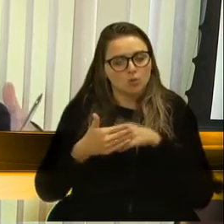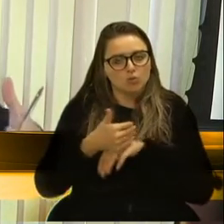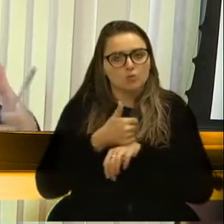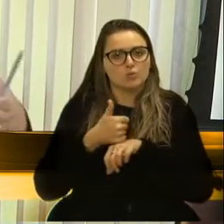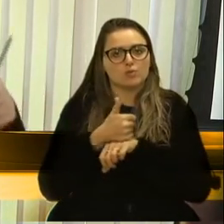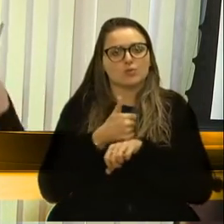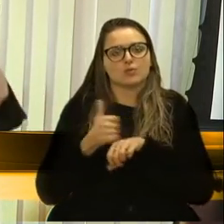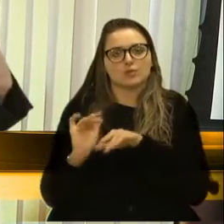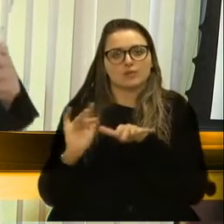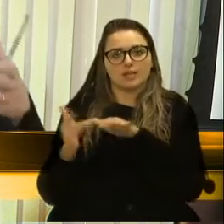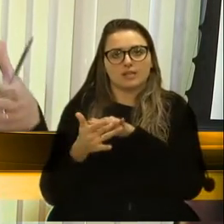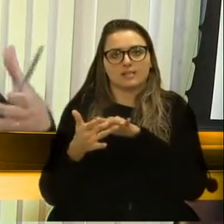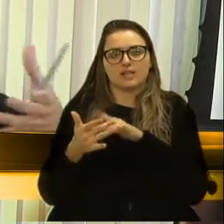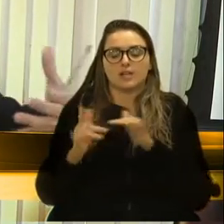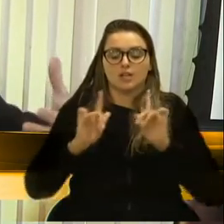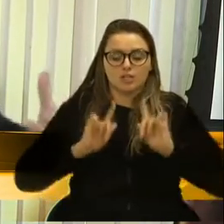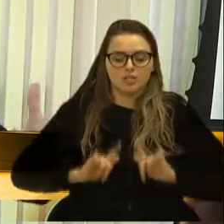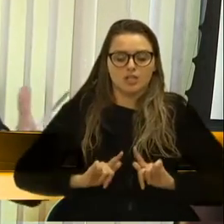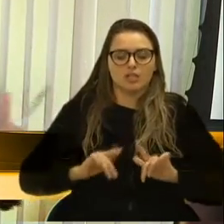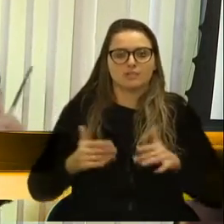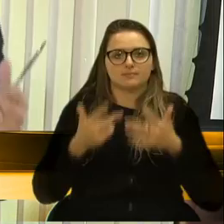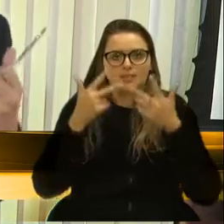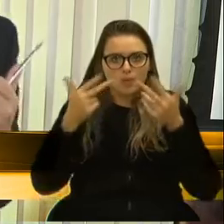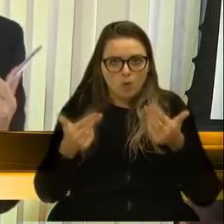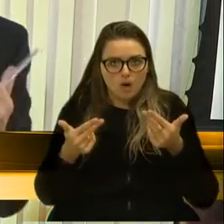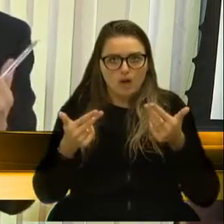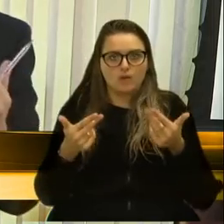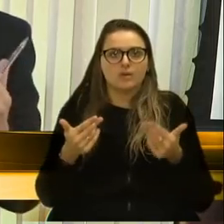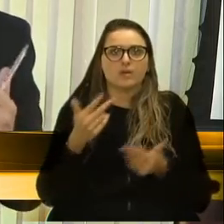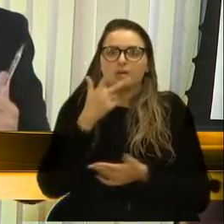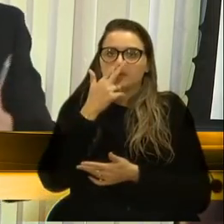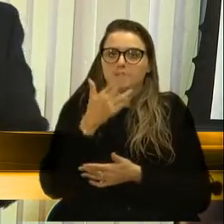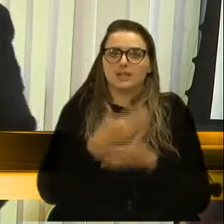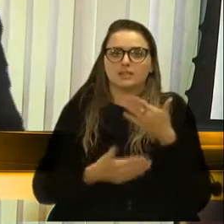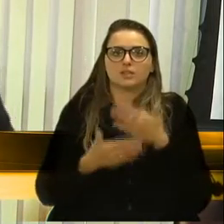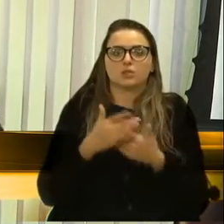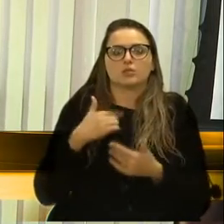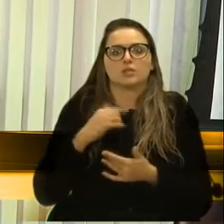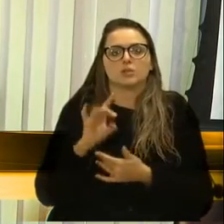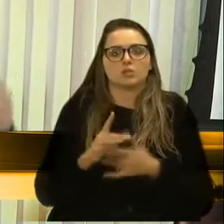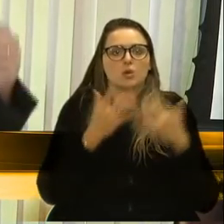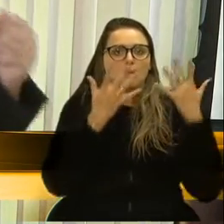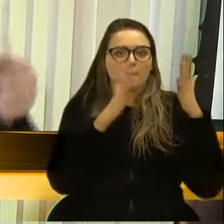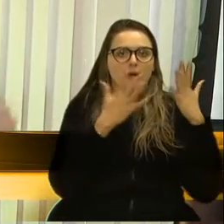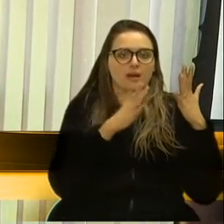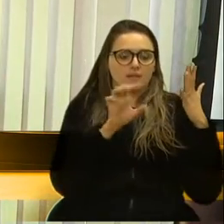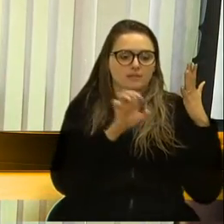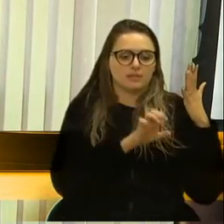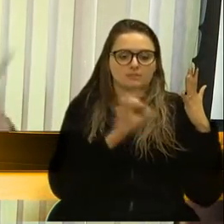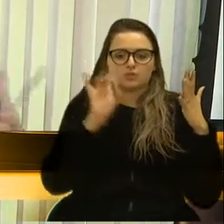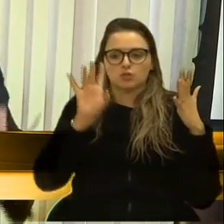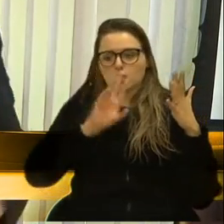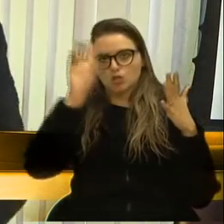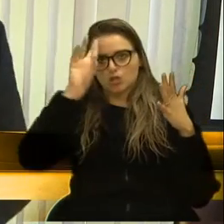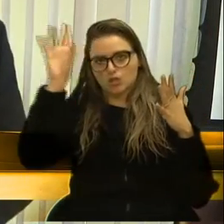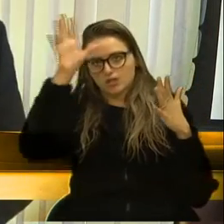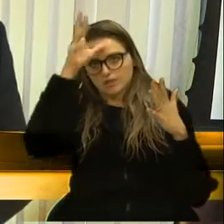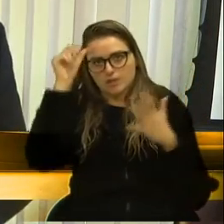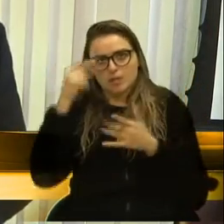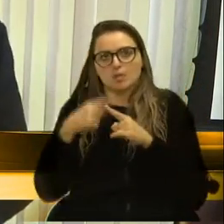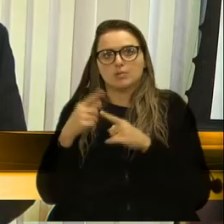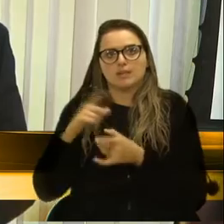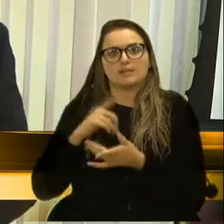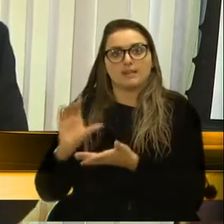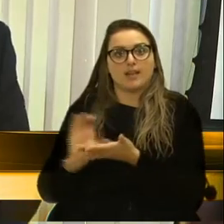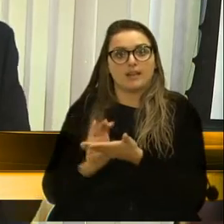todos os gestores da área de comunicação numa mesma vala, e parece que todo mundo, meu Deus, eu só vou elogiar o governador, só vou elogiar o prefeito, porque tem uma verba